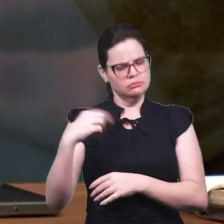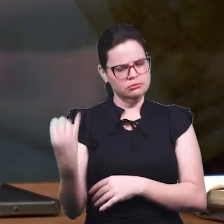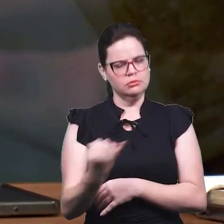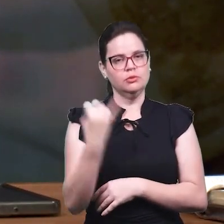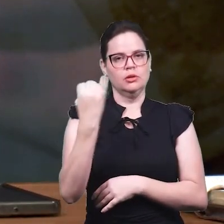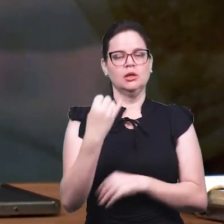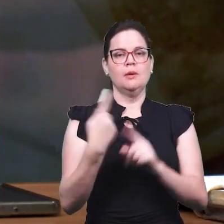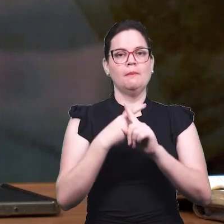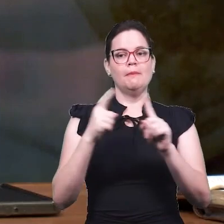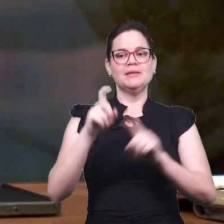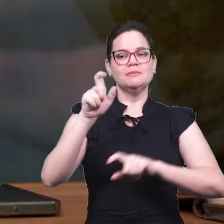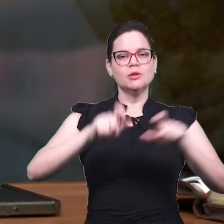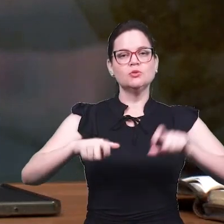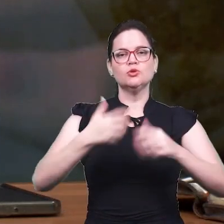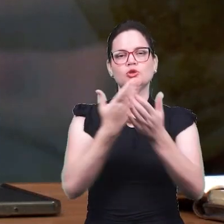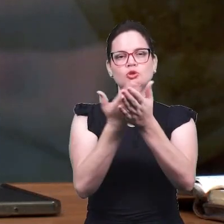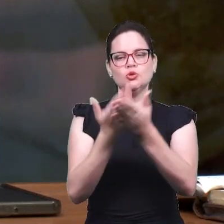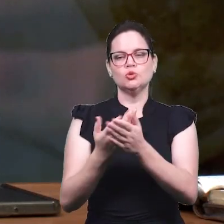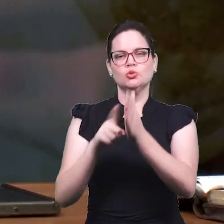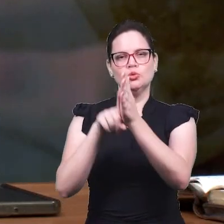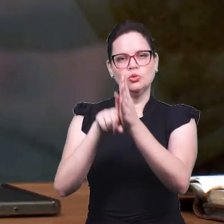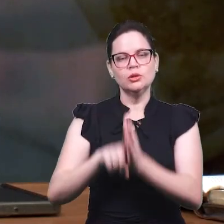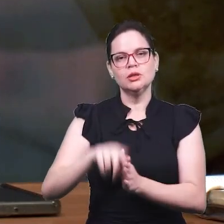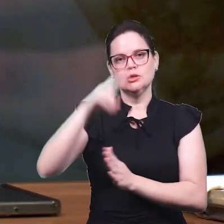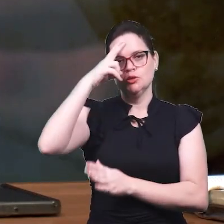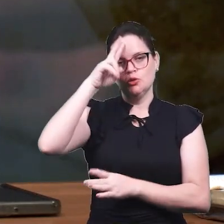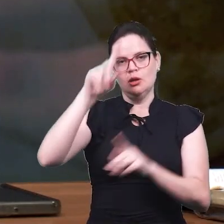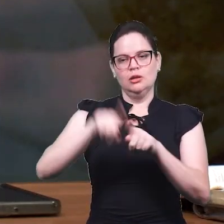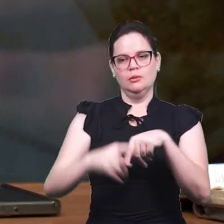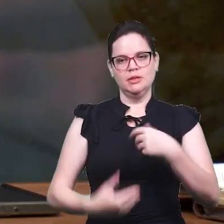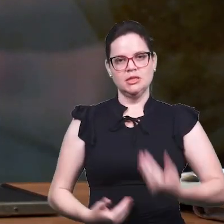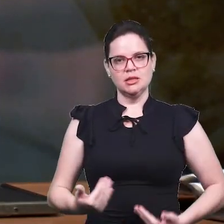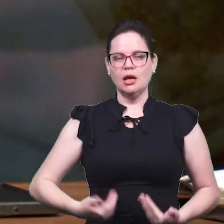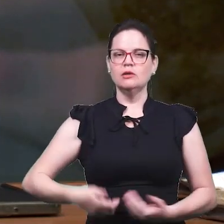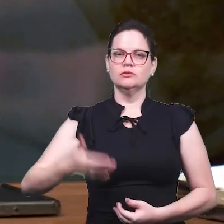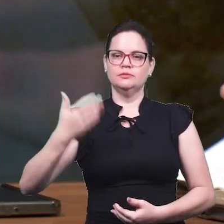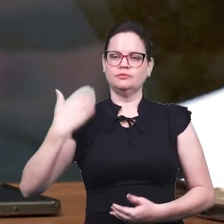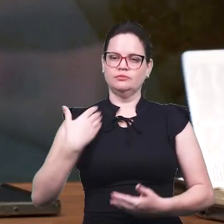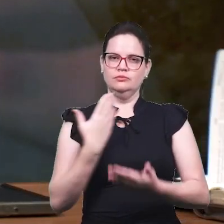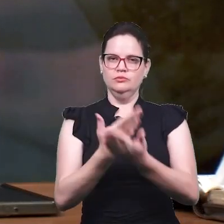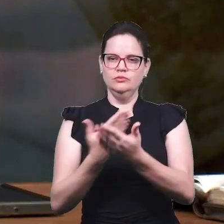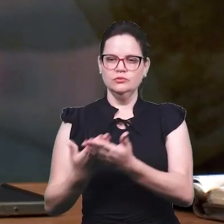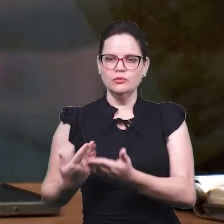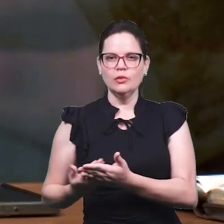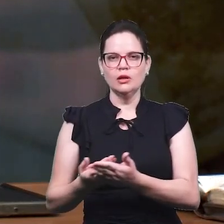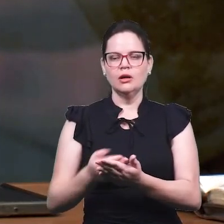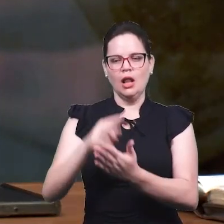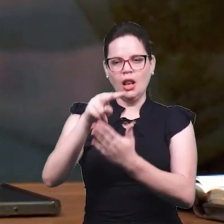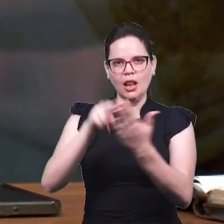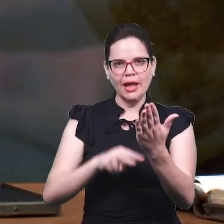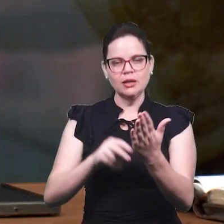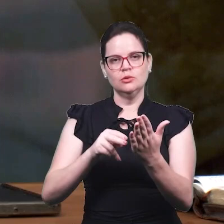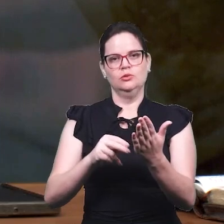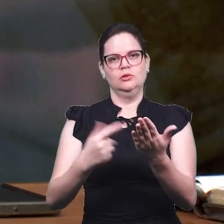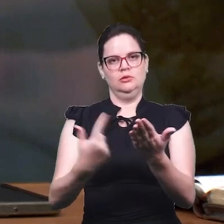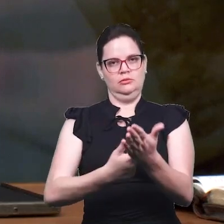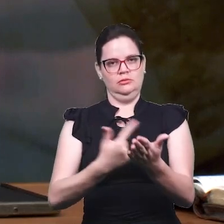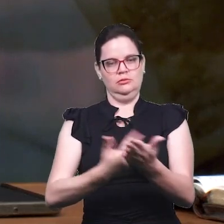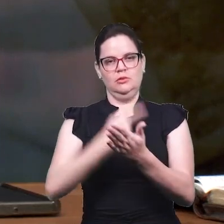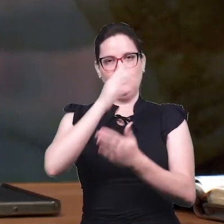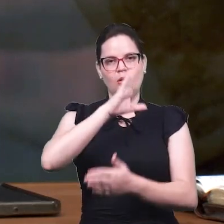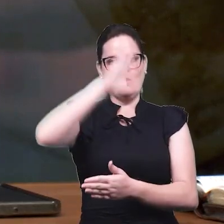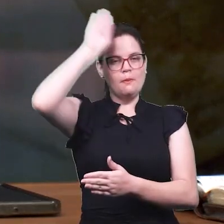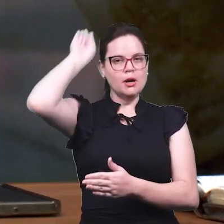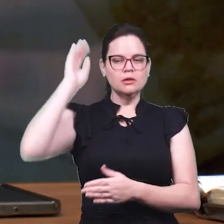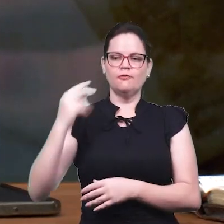teólogos, grandes servos no passado valorizavam muito a